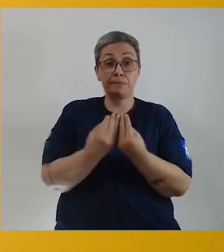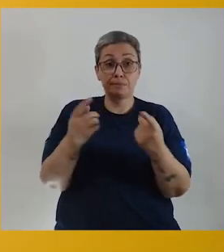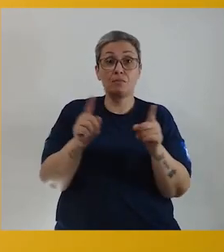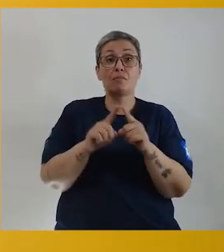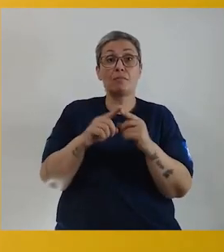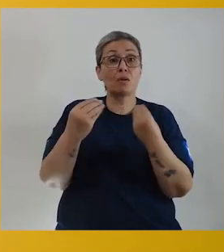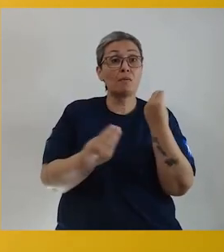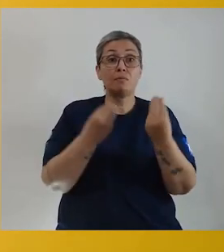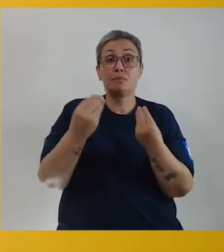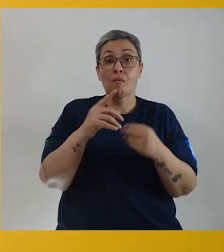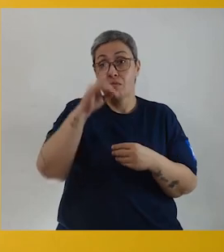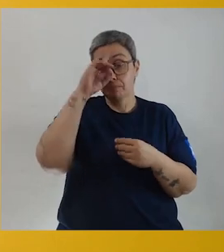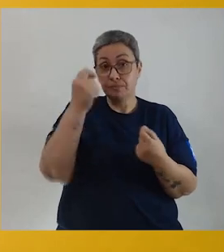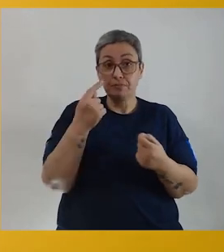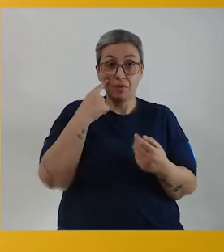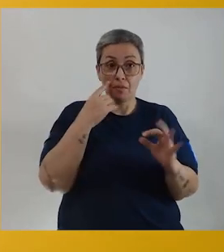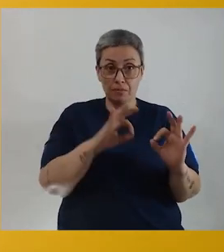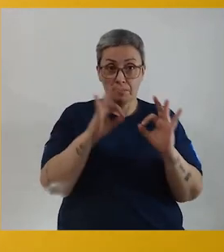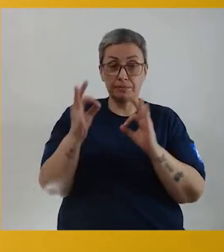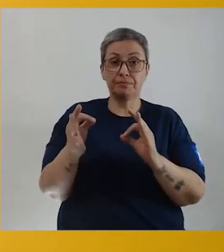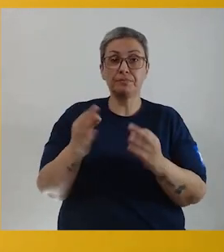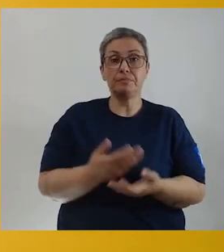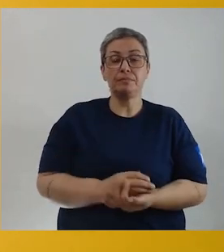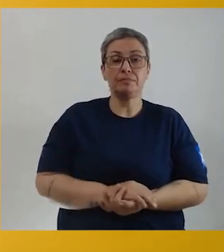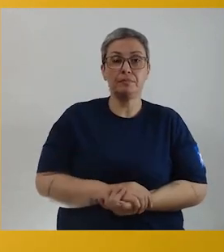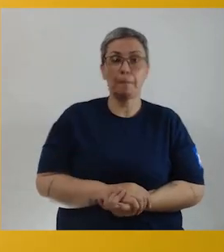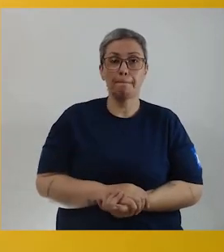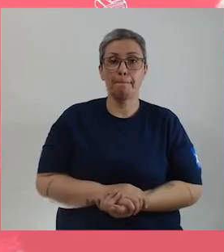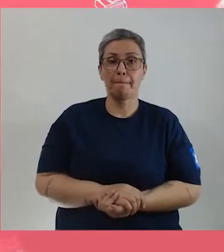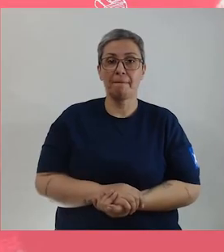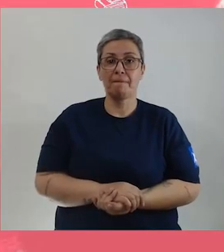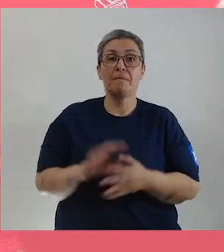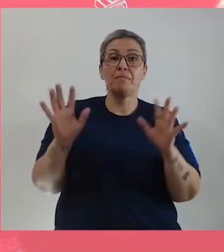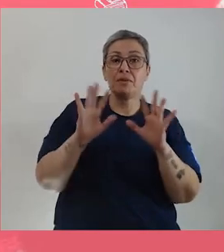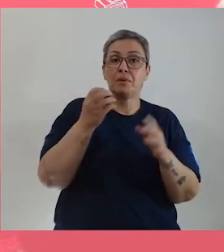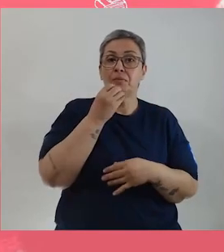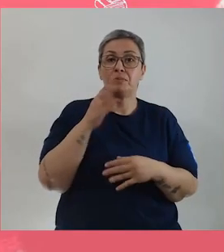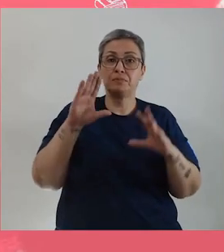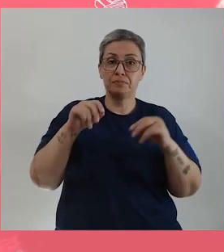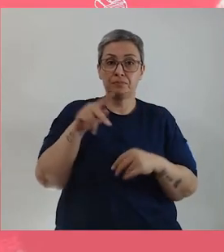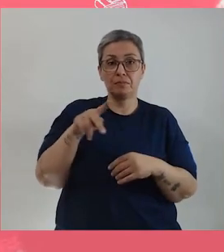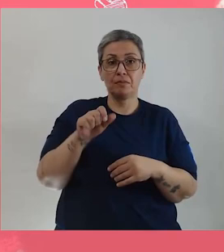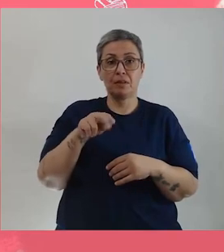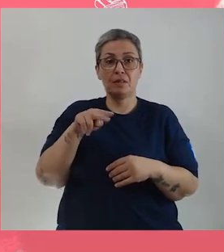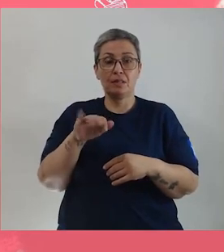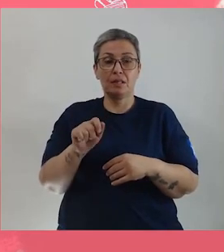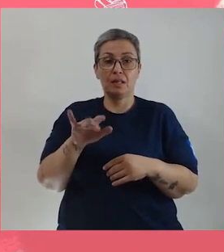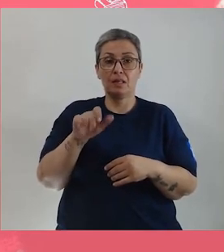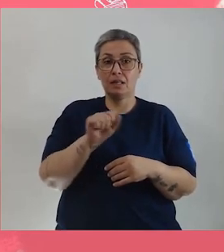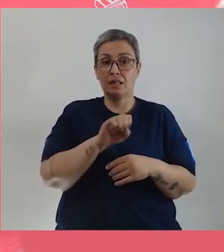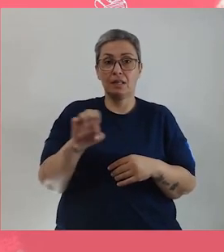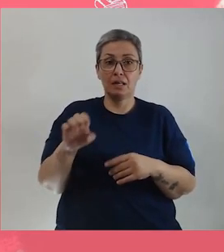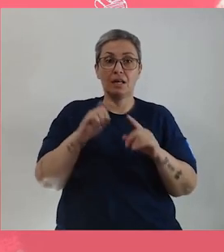da família, de que como foi esse dia. Vamos assistir? Vamos lá. Oi, boa noite. Sou a professora Ana Karina do